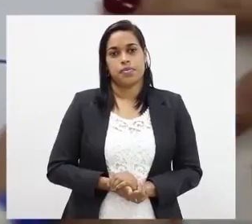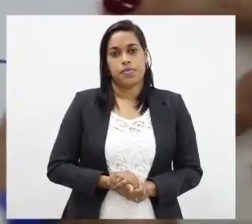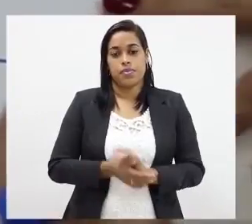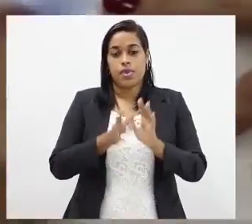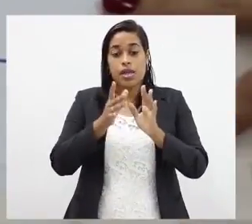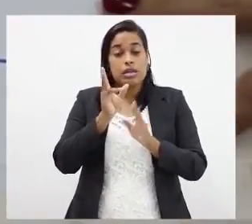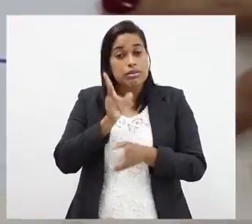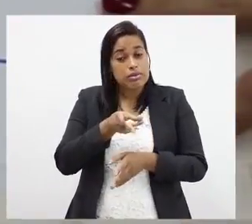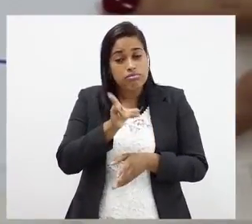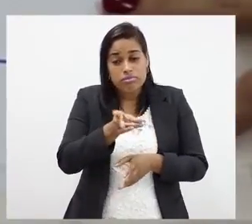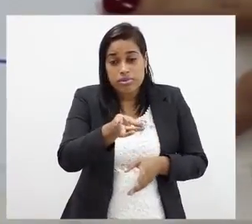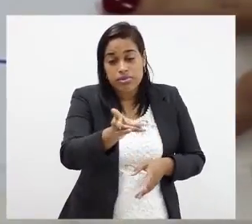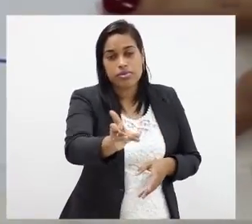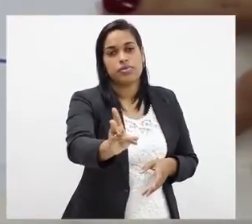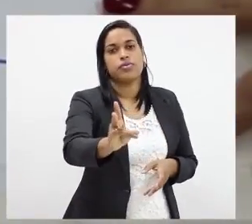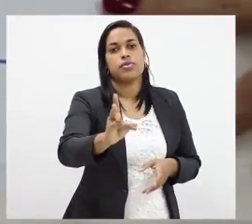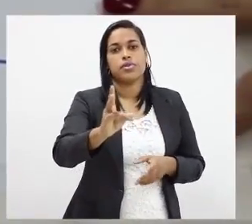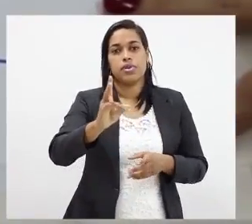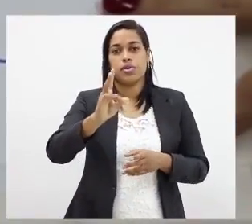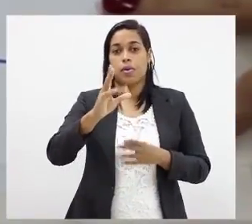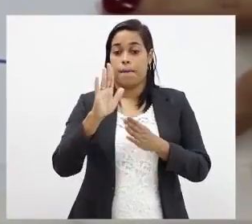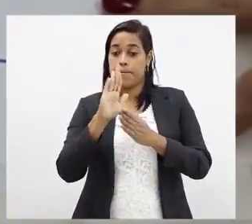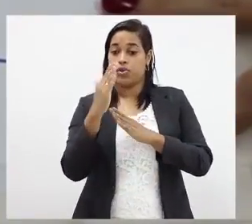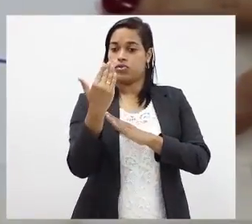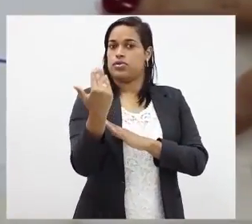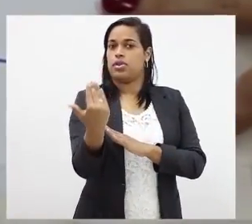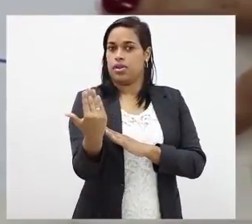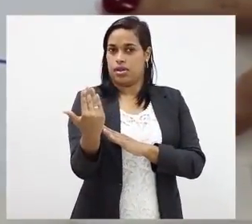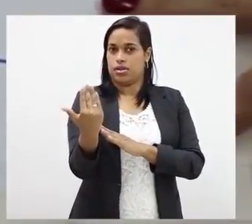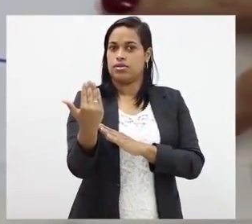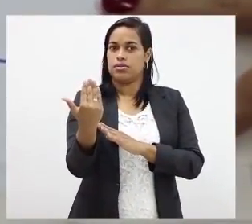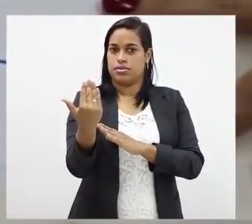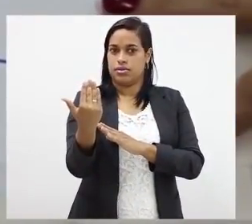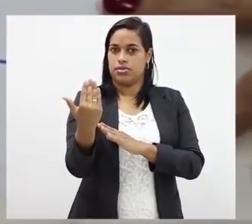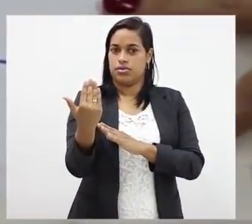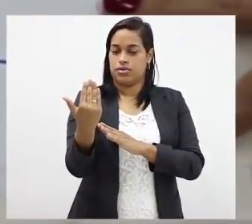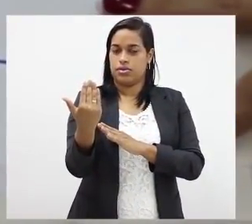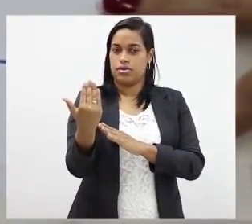tendendo a infinito, projetantes